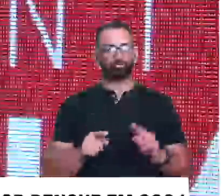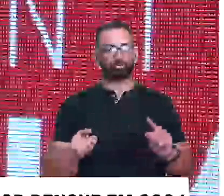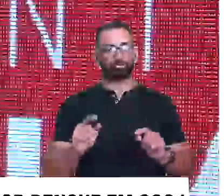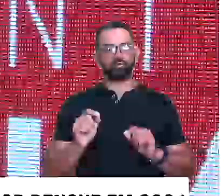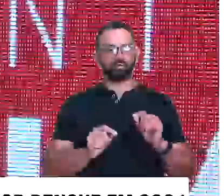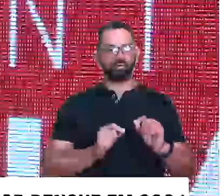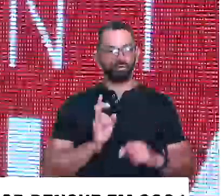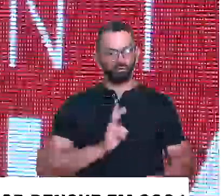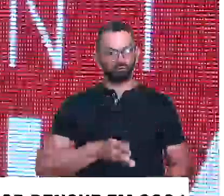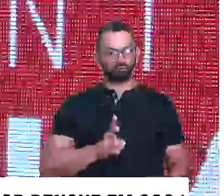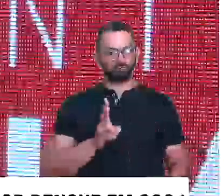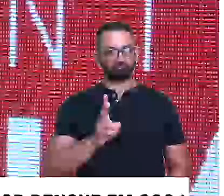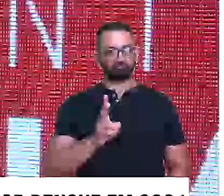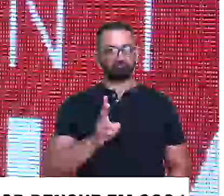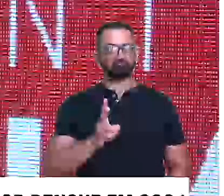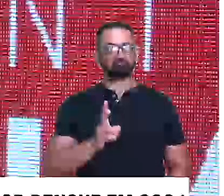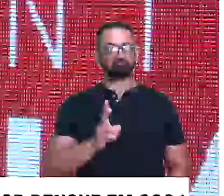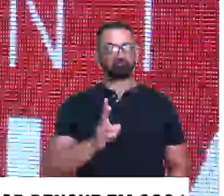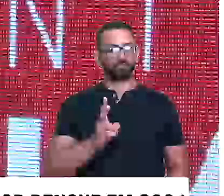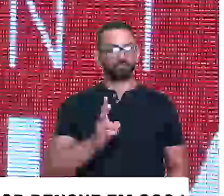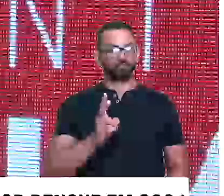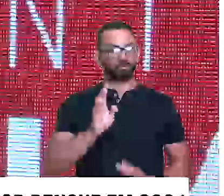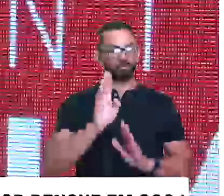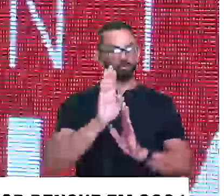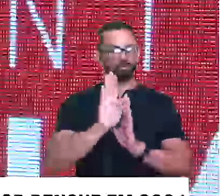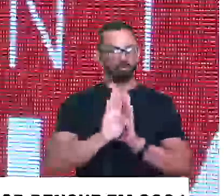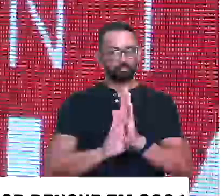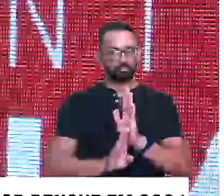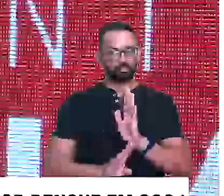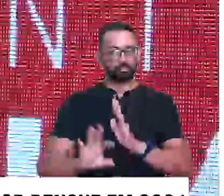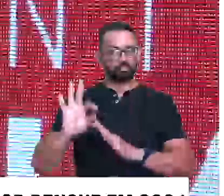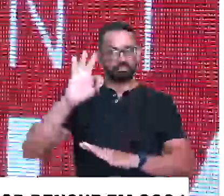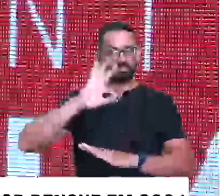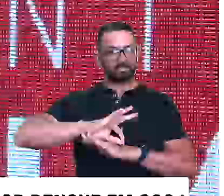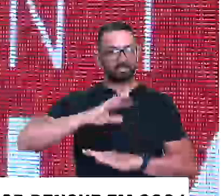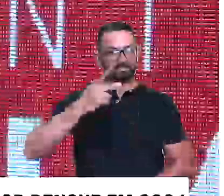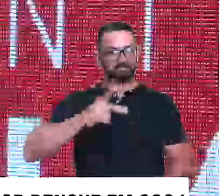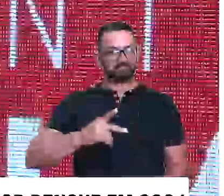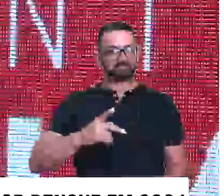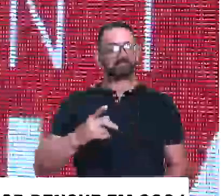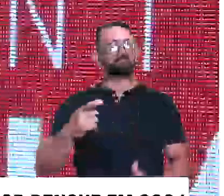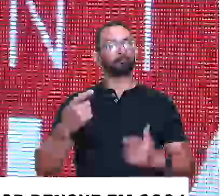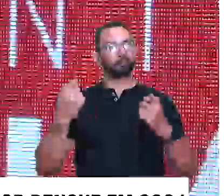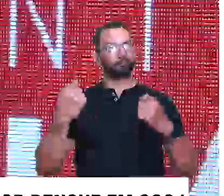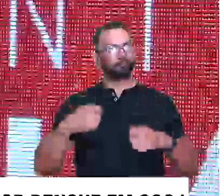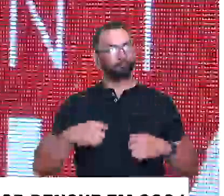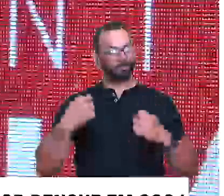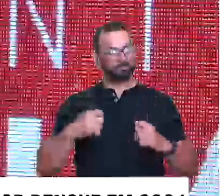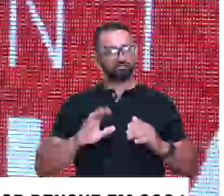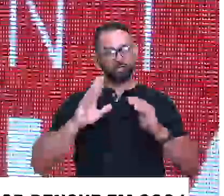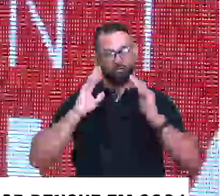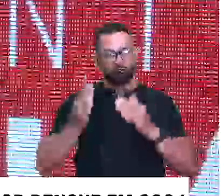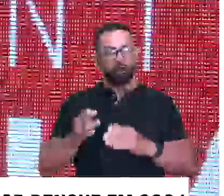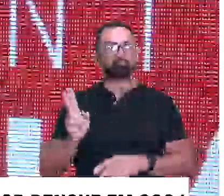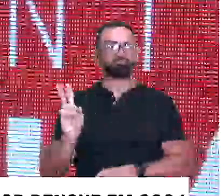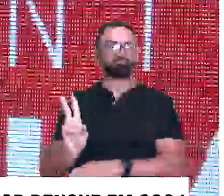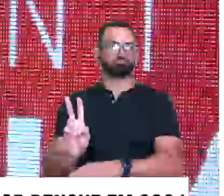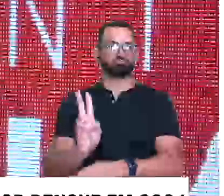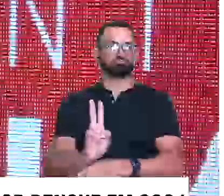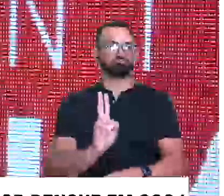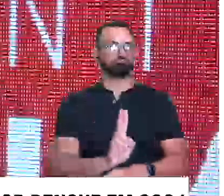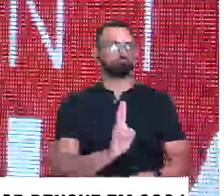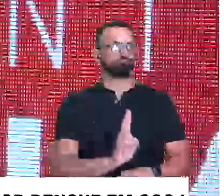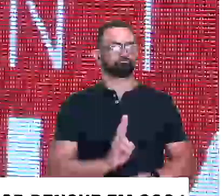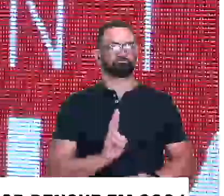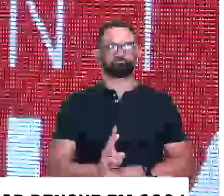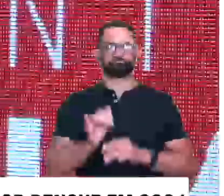também não teve e para que esse número continue Zerado e que se caia também o número de casos de dengue aqui na cidade gente é foco na